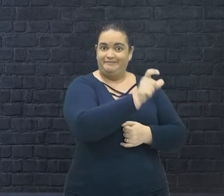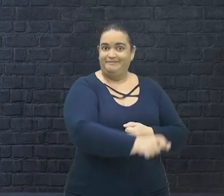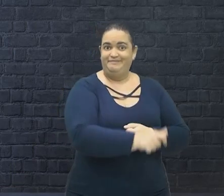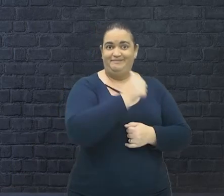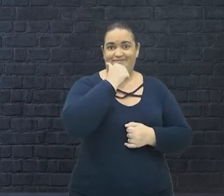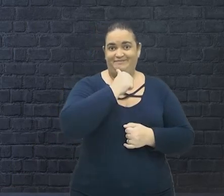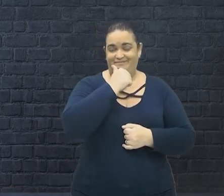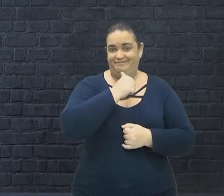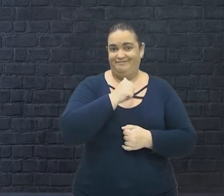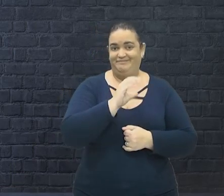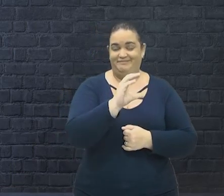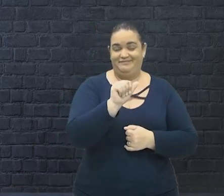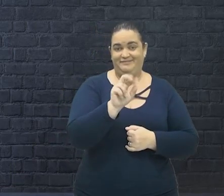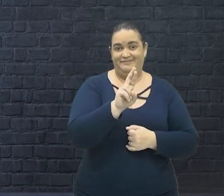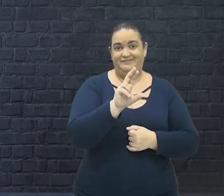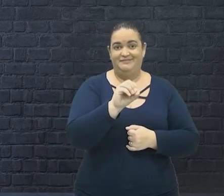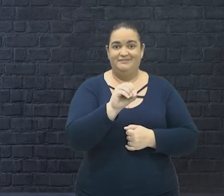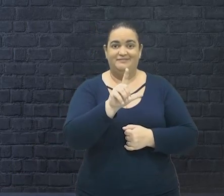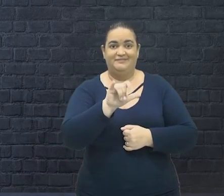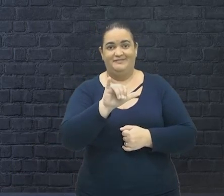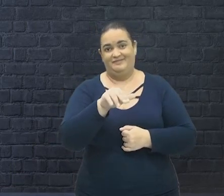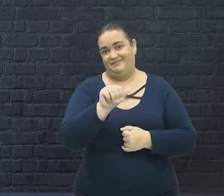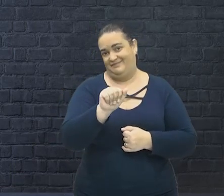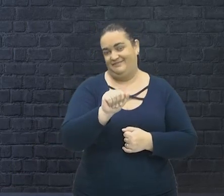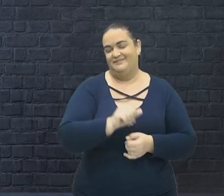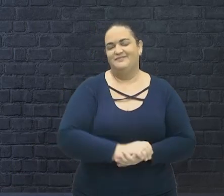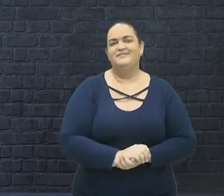sentido fazemos o convite, né,